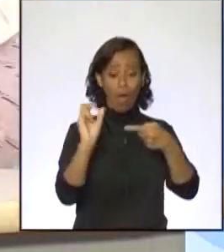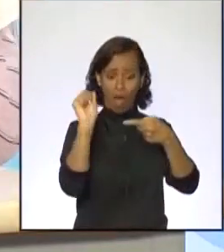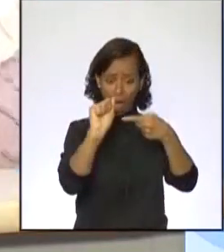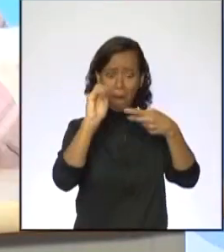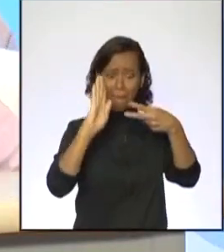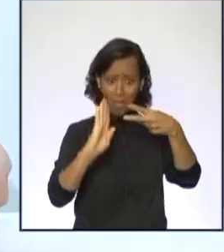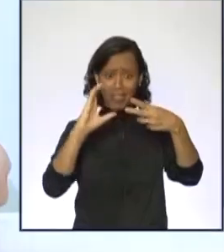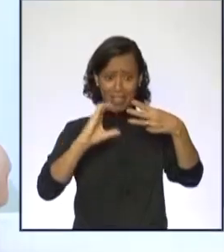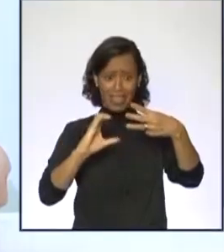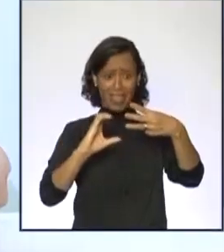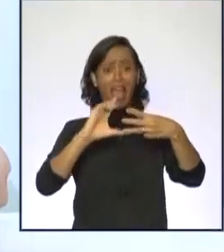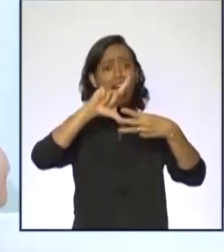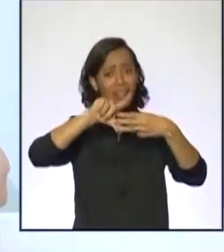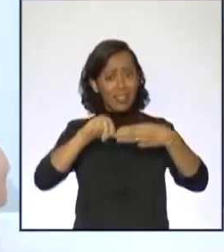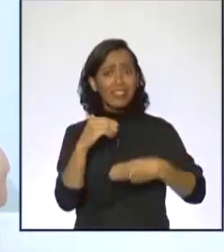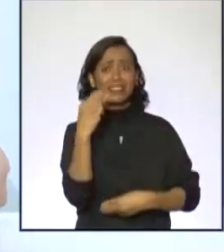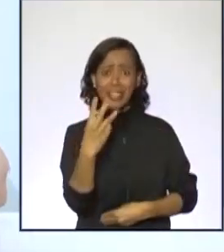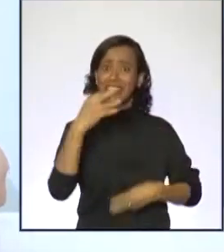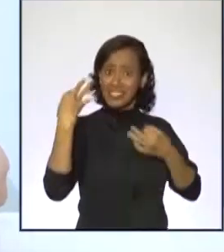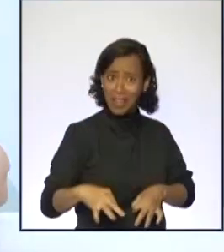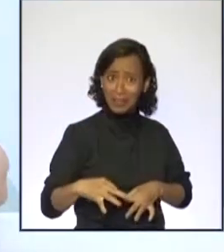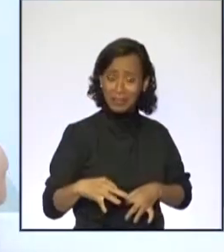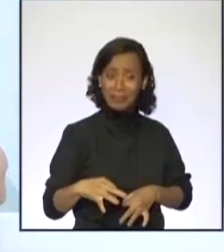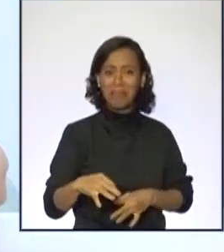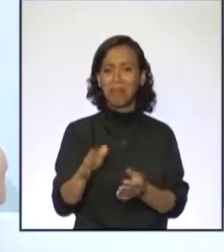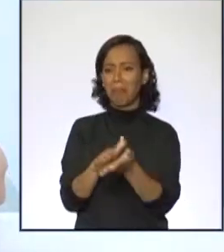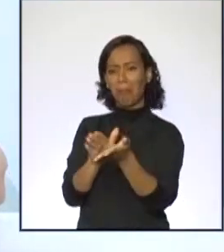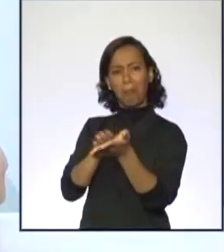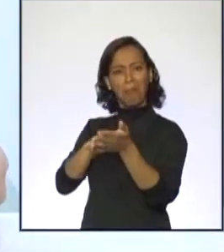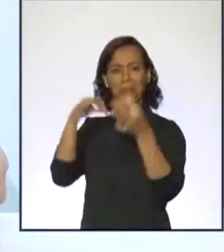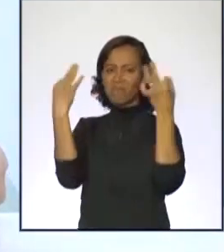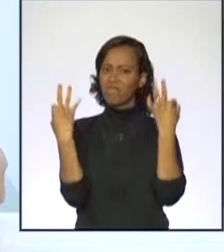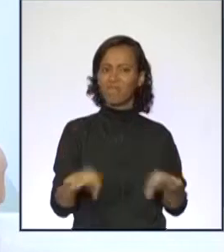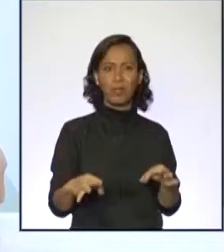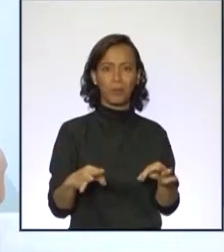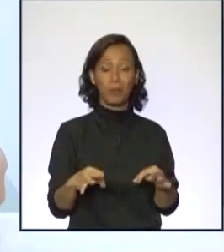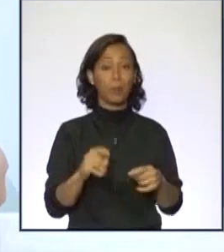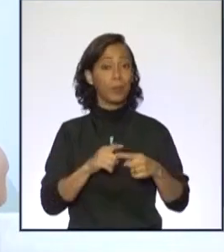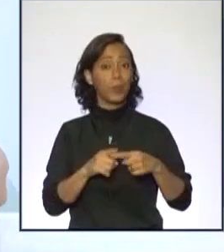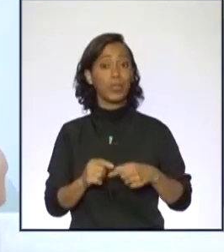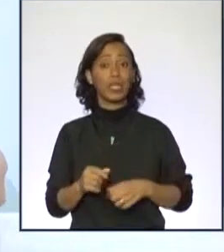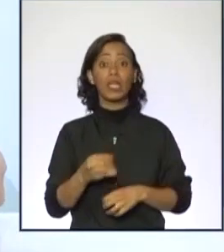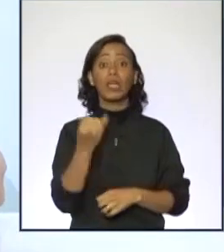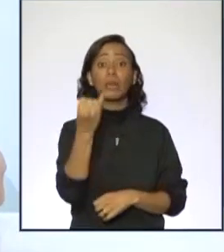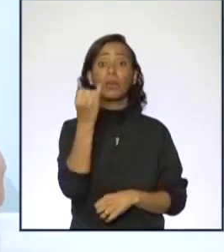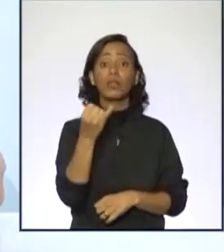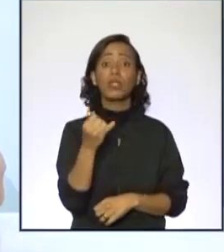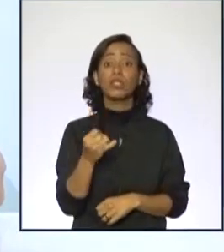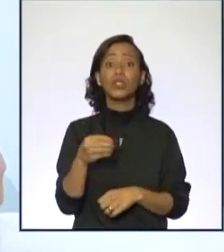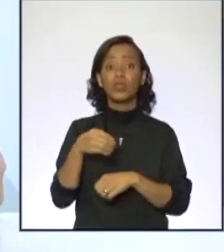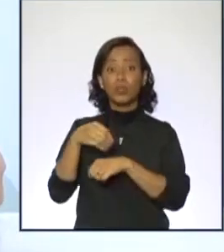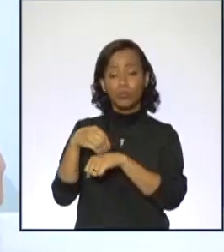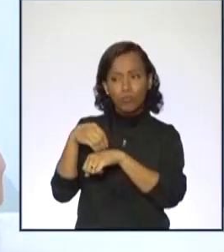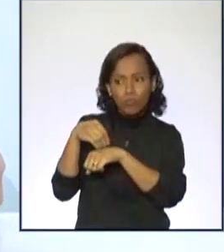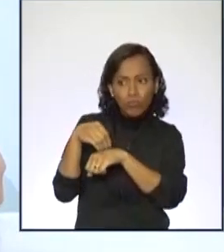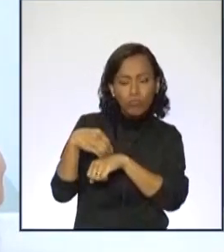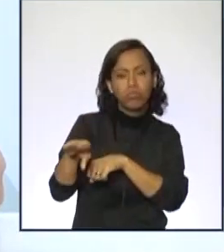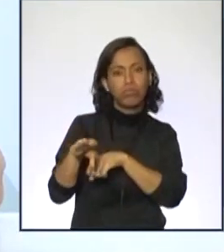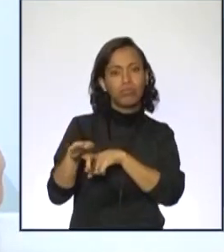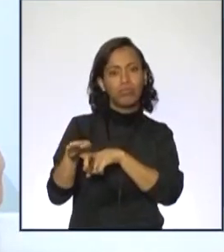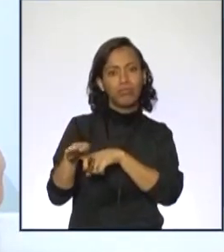e essa pessoa acertou. Acertou. Porque, na verdade, orientar é o primeiro tópico,